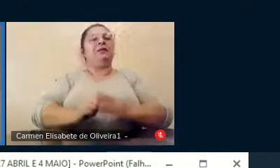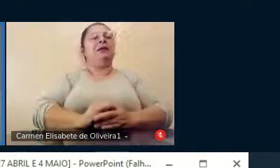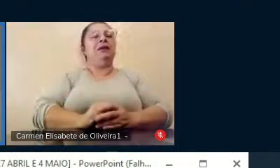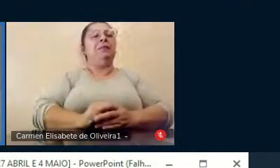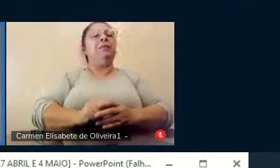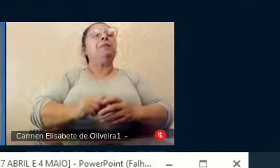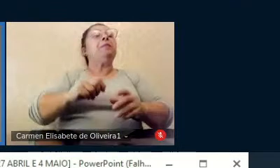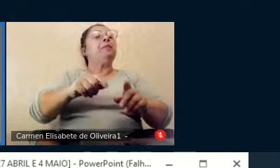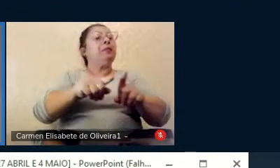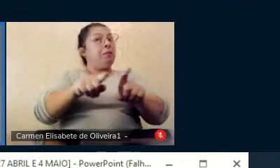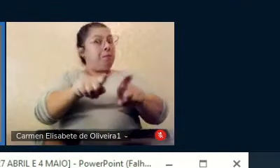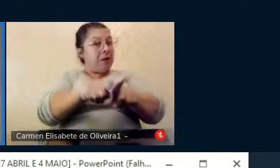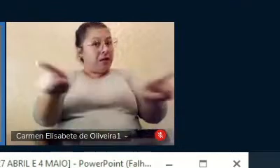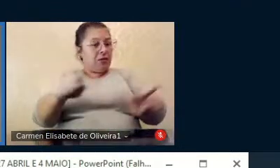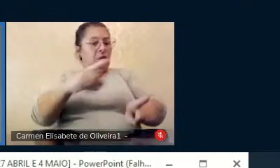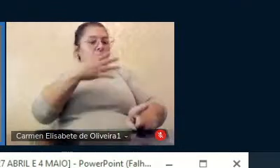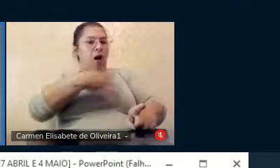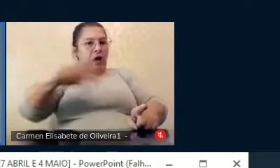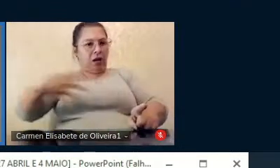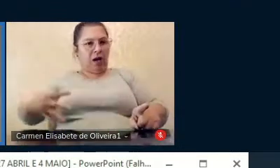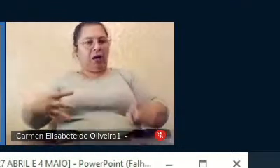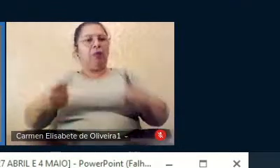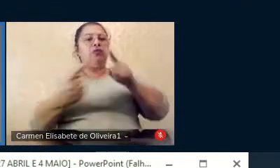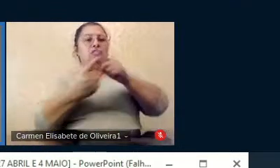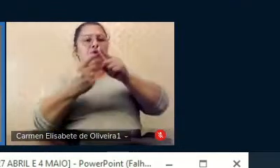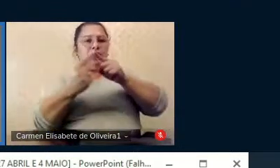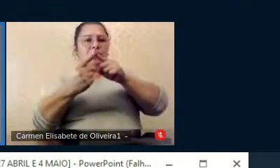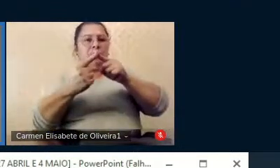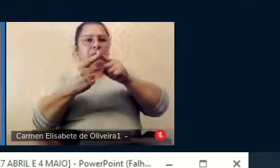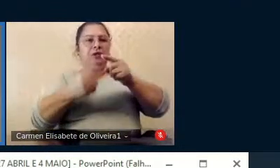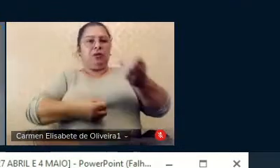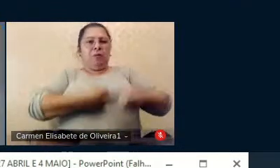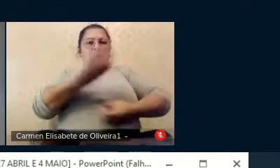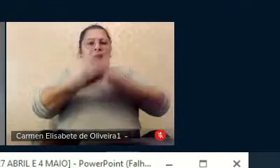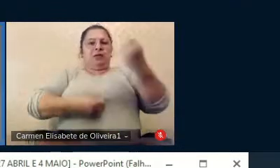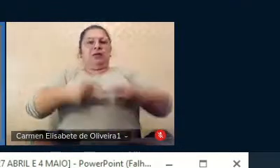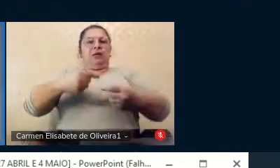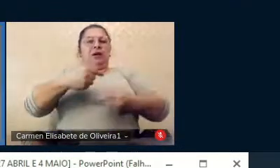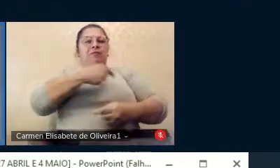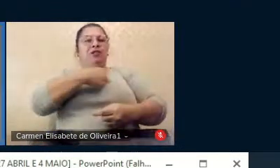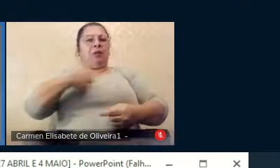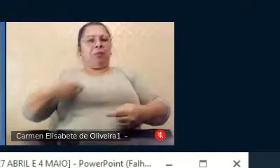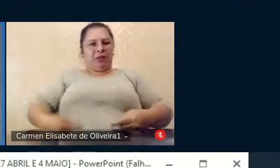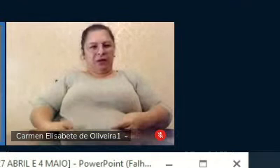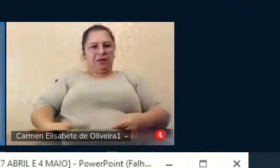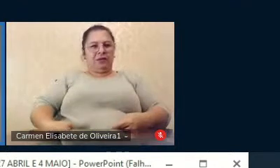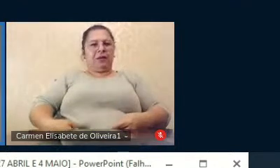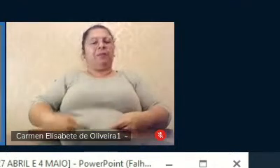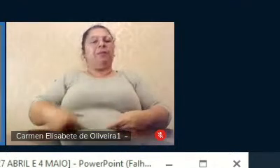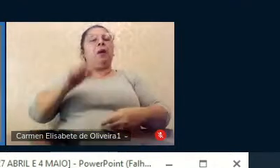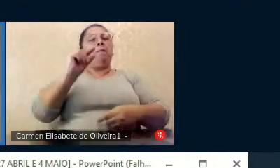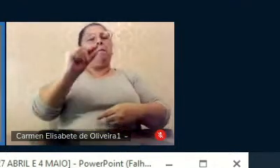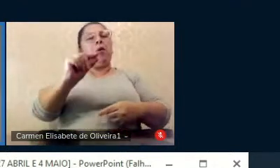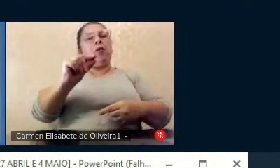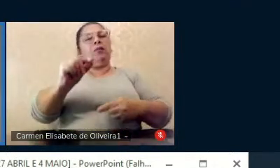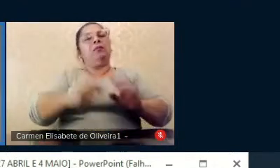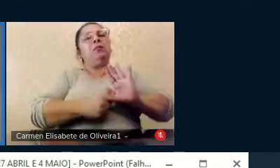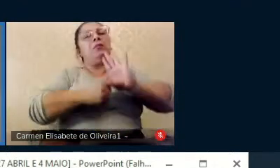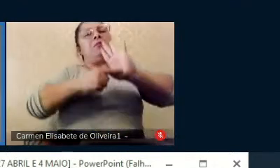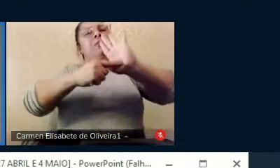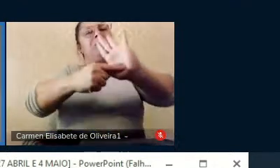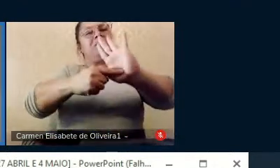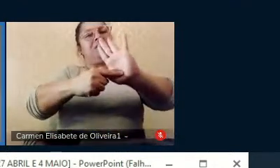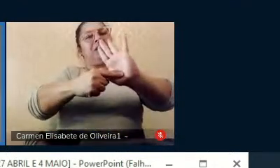E o Haikais é um tipo de poesia japonesa que ainda é pouco explorada dentro da